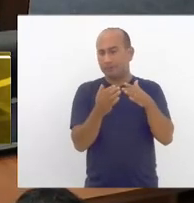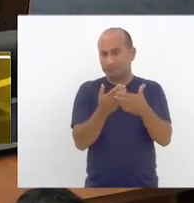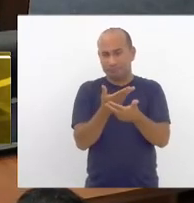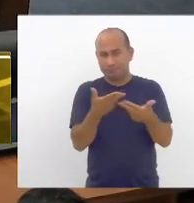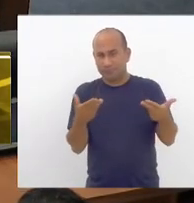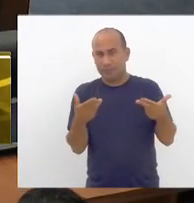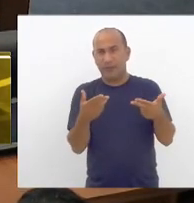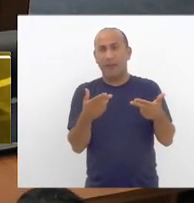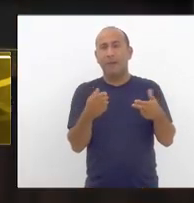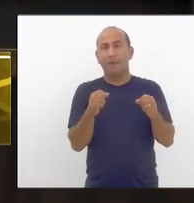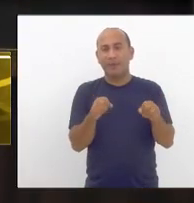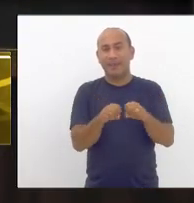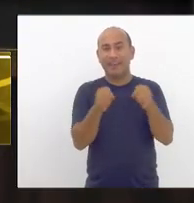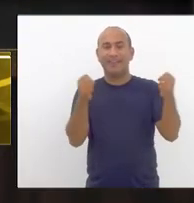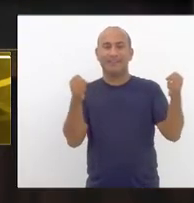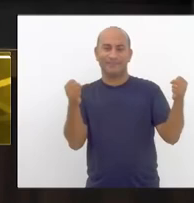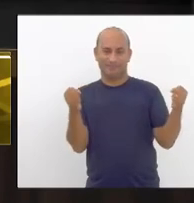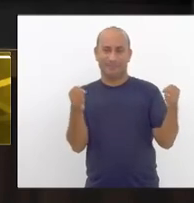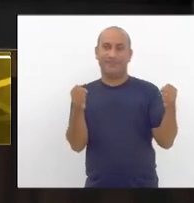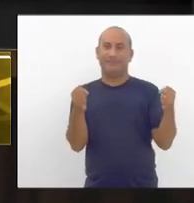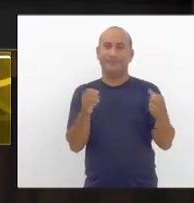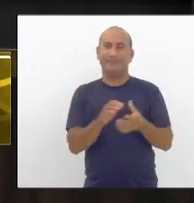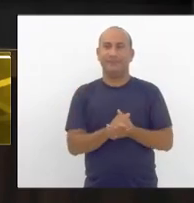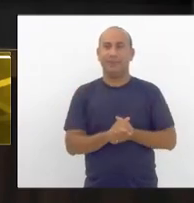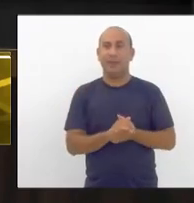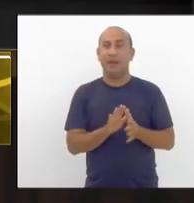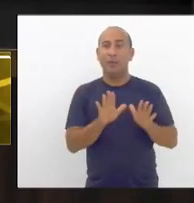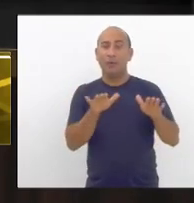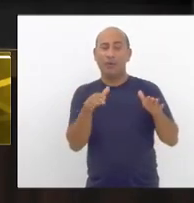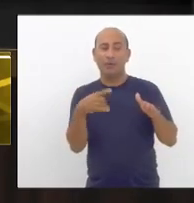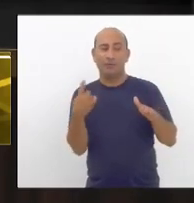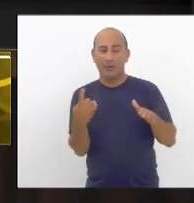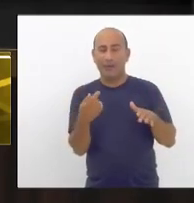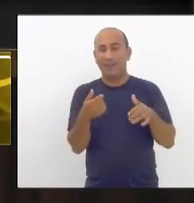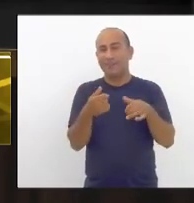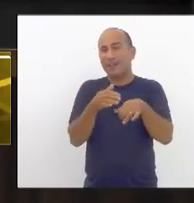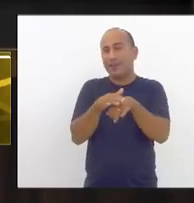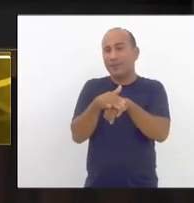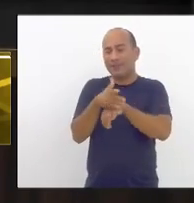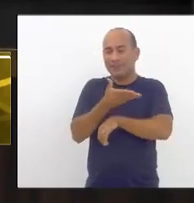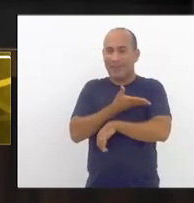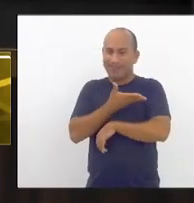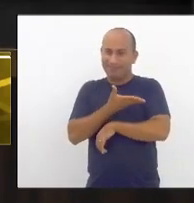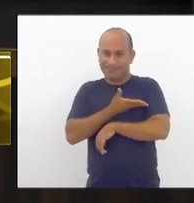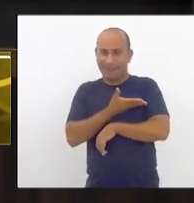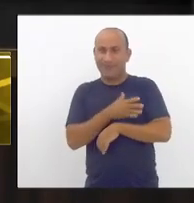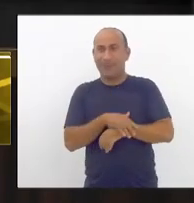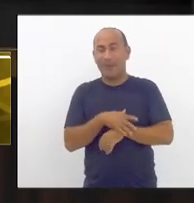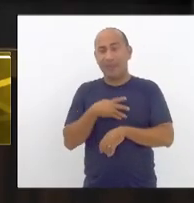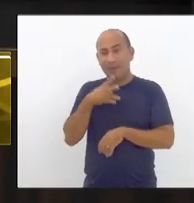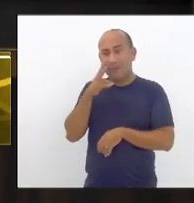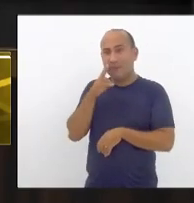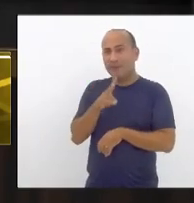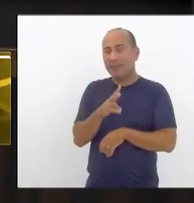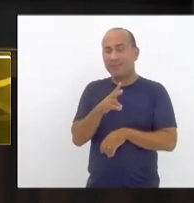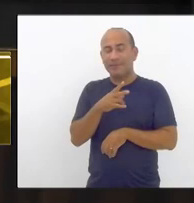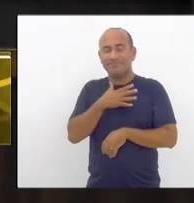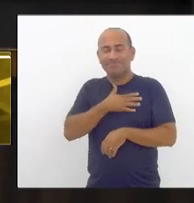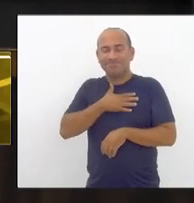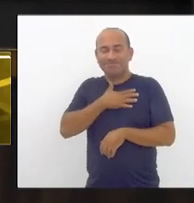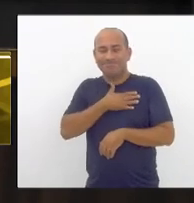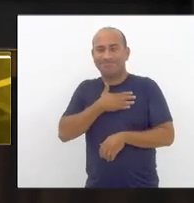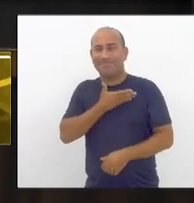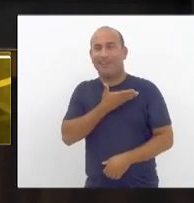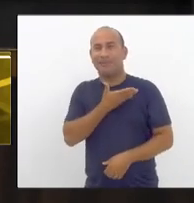e a gente poder quebrar o protocolo e como nós estamos aqui numa noitinha amigos e eu vejo aqui um querido amigo também